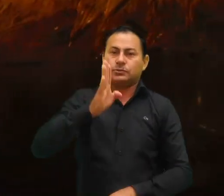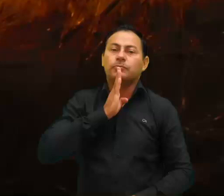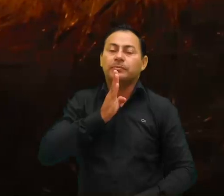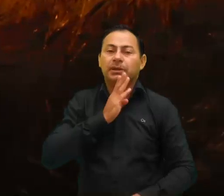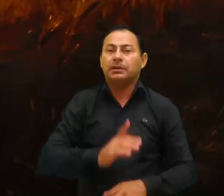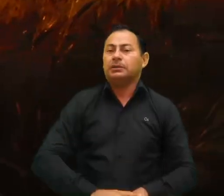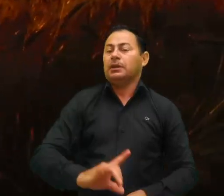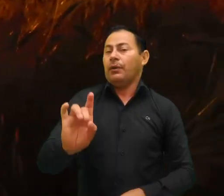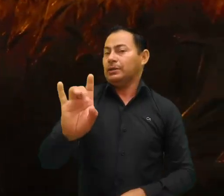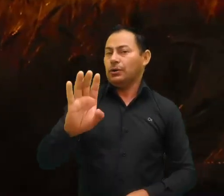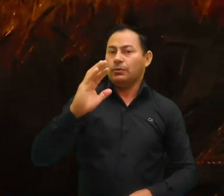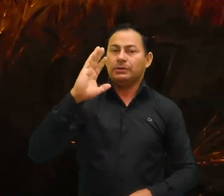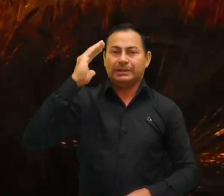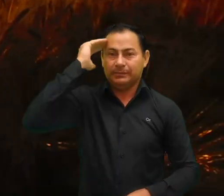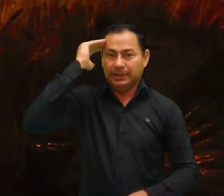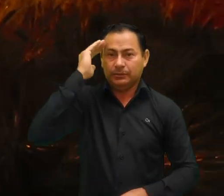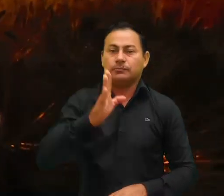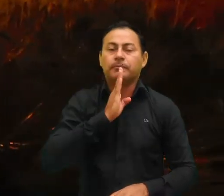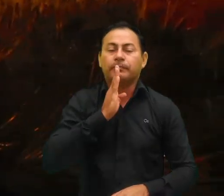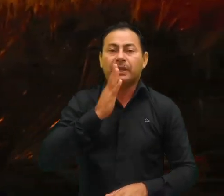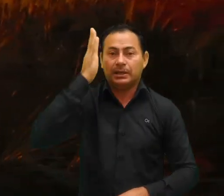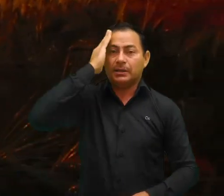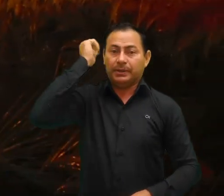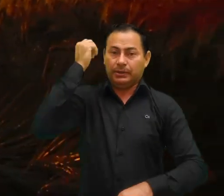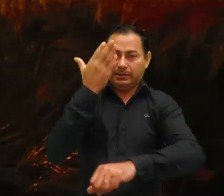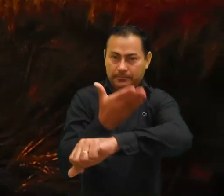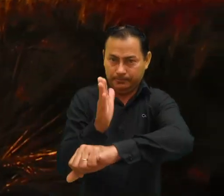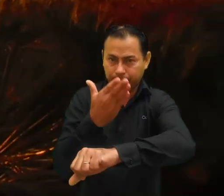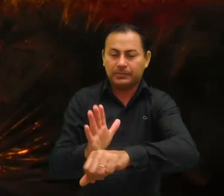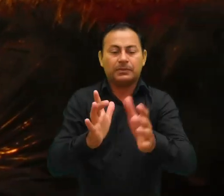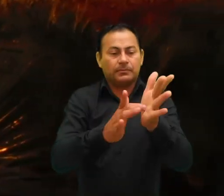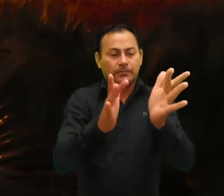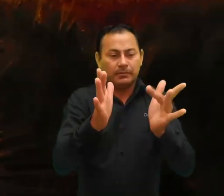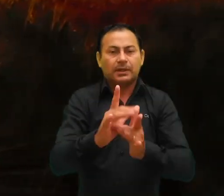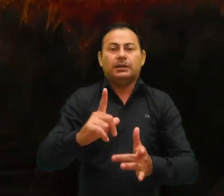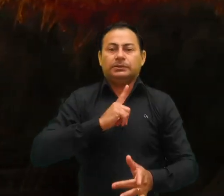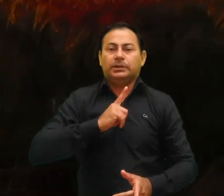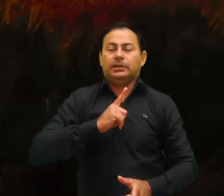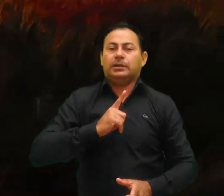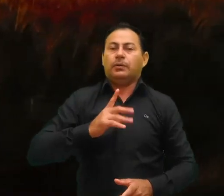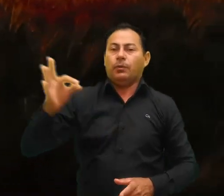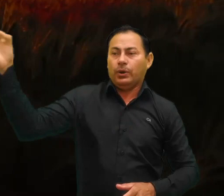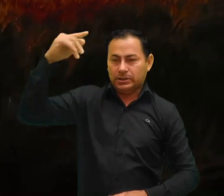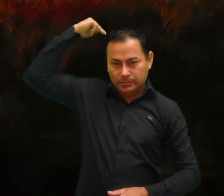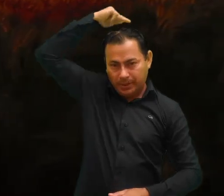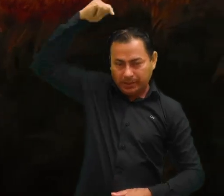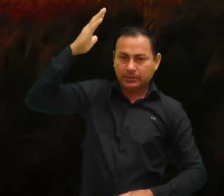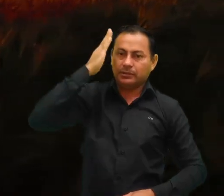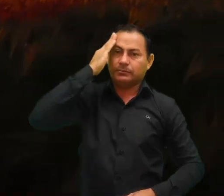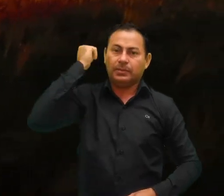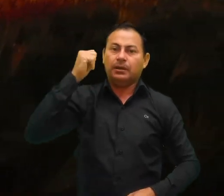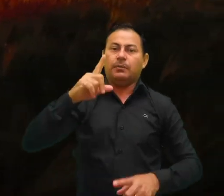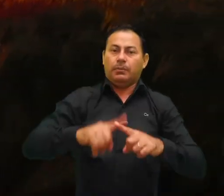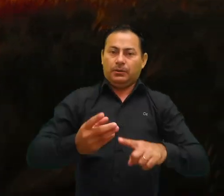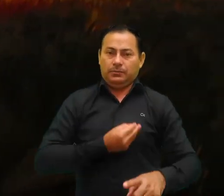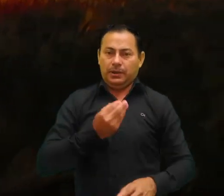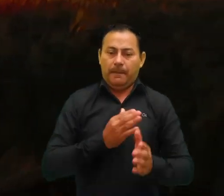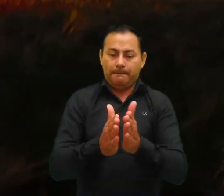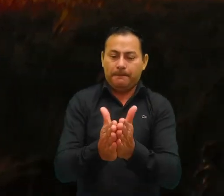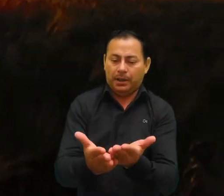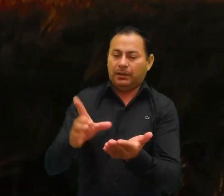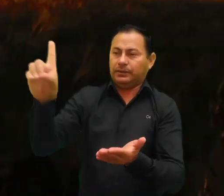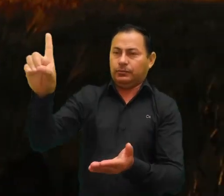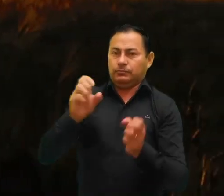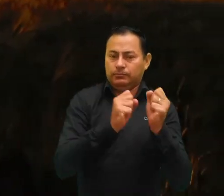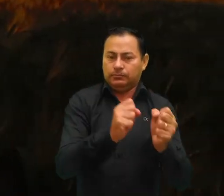apenas o entendimento do conhecimento. É a sabedoria na prática. Jesus tinha o espírito da sabedoria porque ele viveu a palavra de